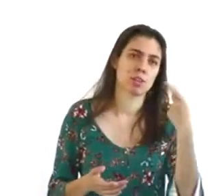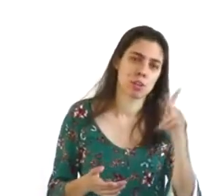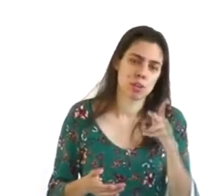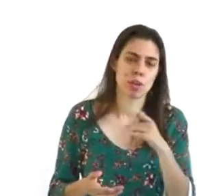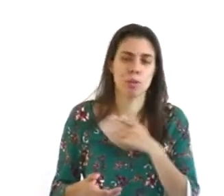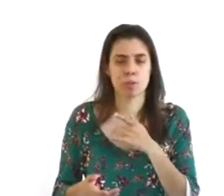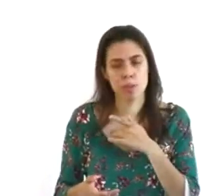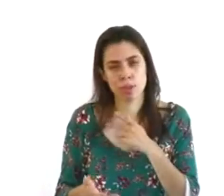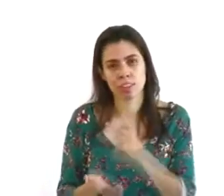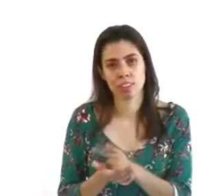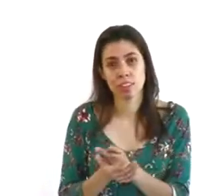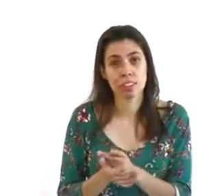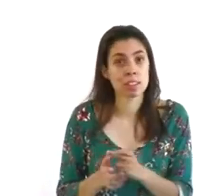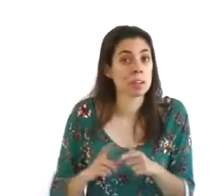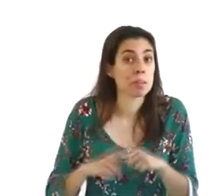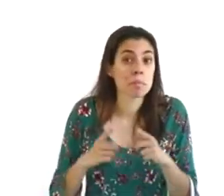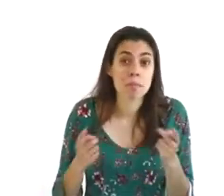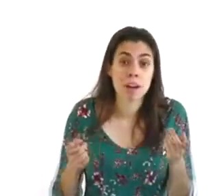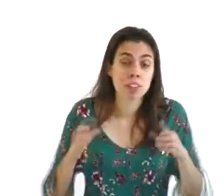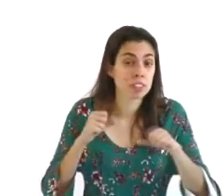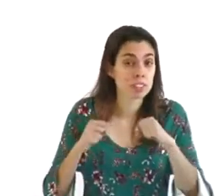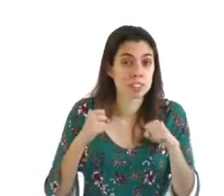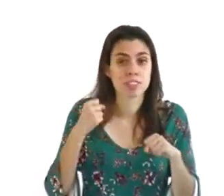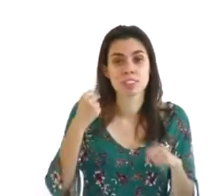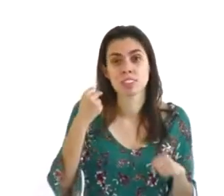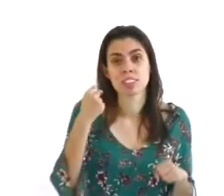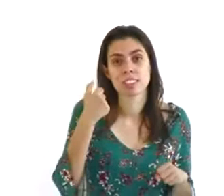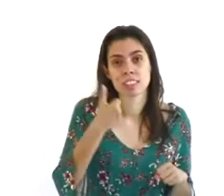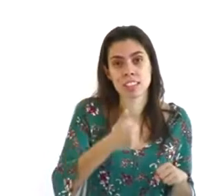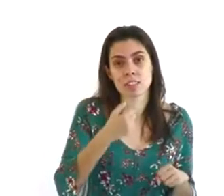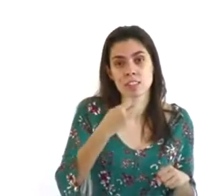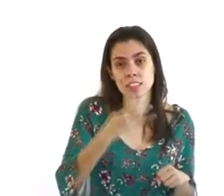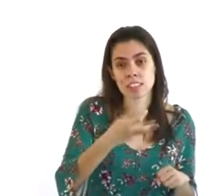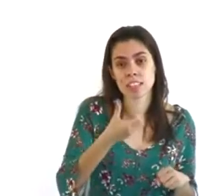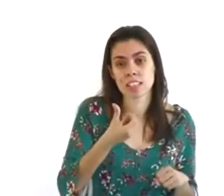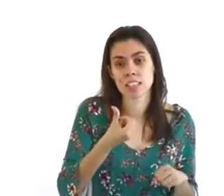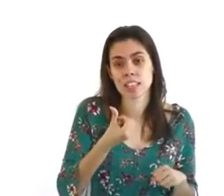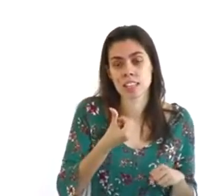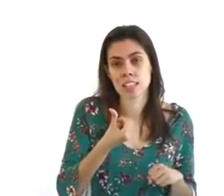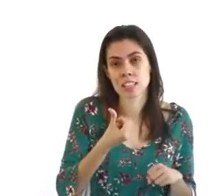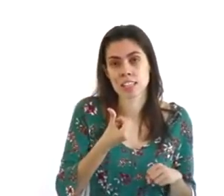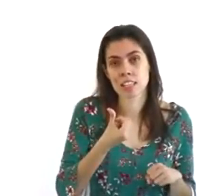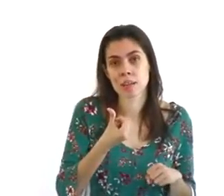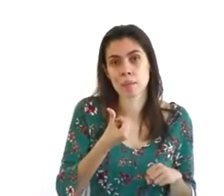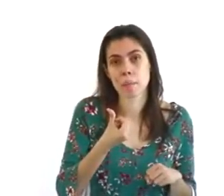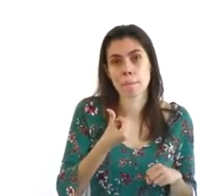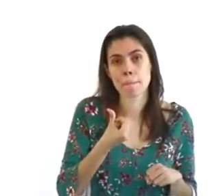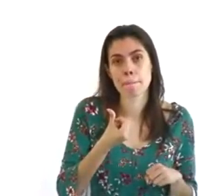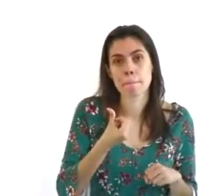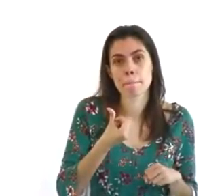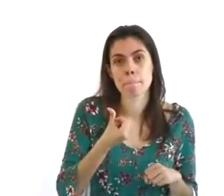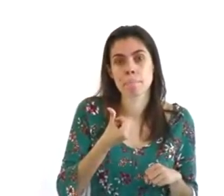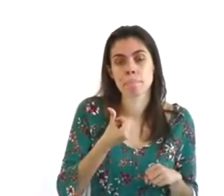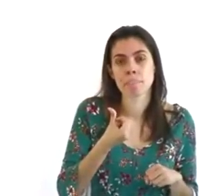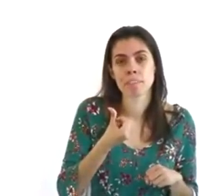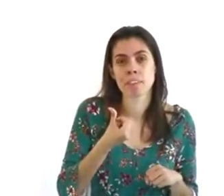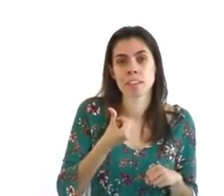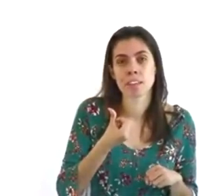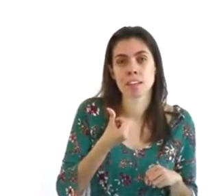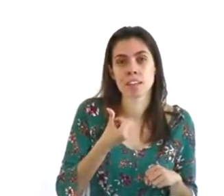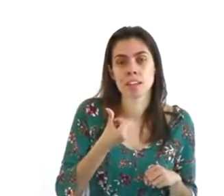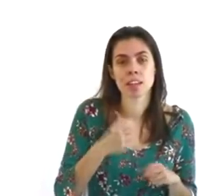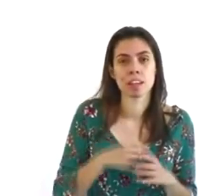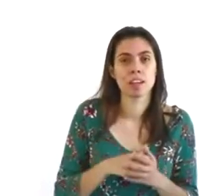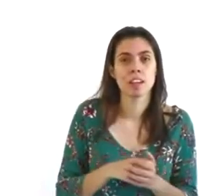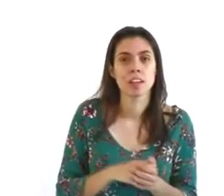Salmo 136 é palavra de Deus. Lembrando que os salmos fazem parte dos livros poéticos, e é uma